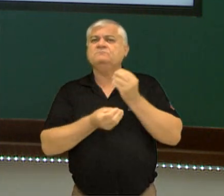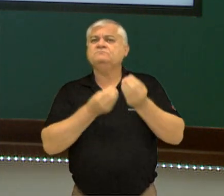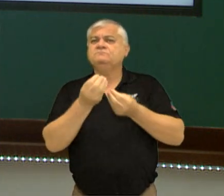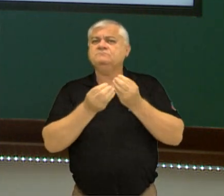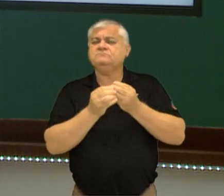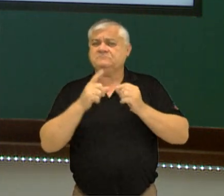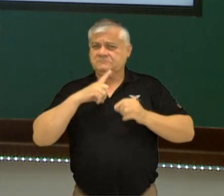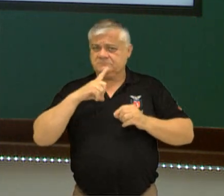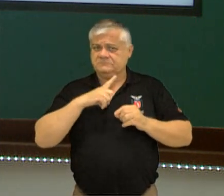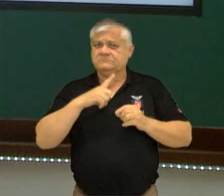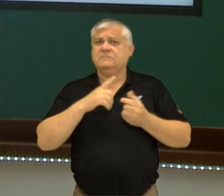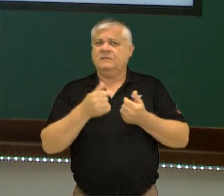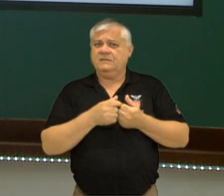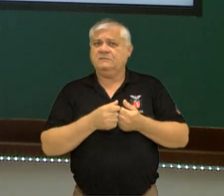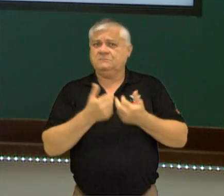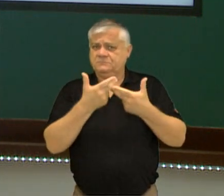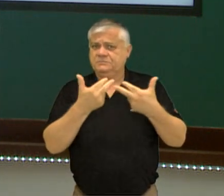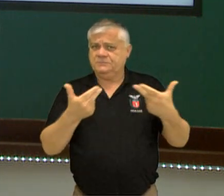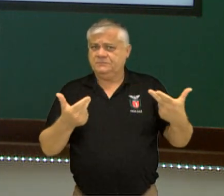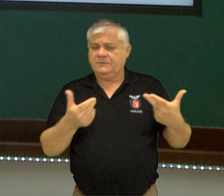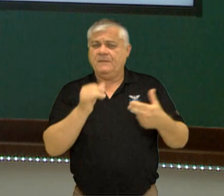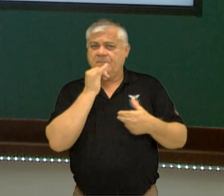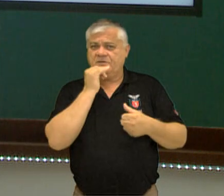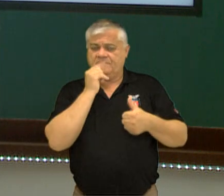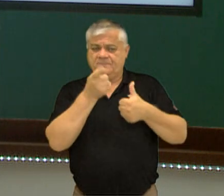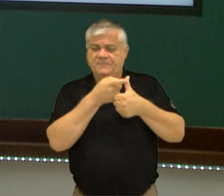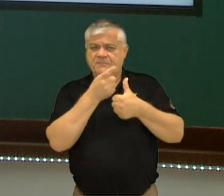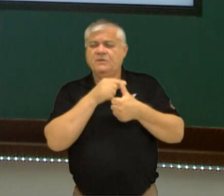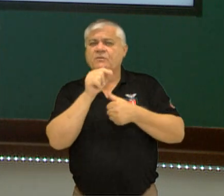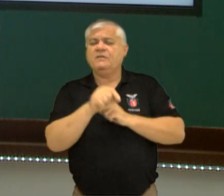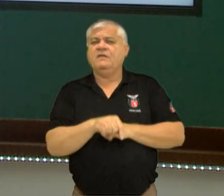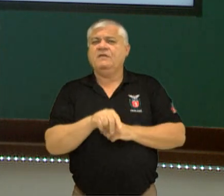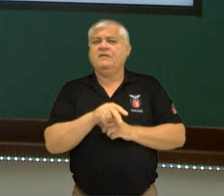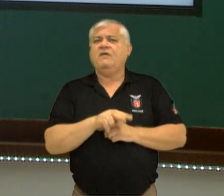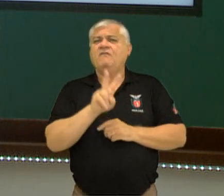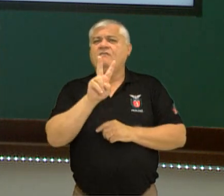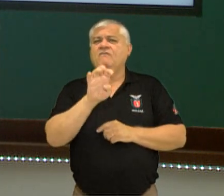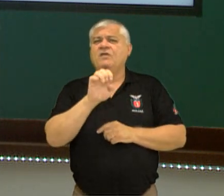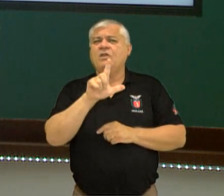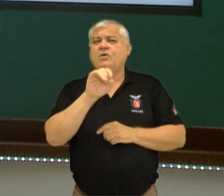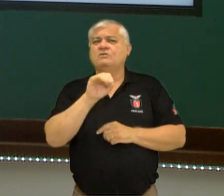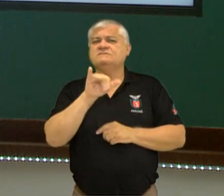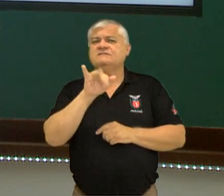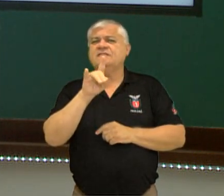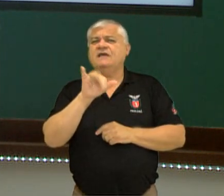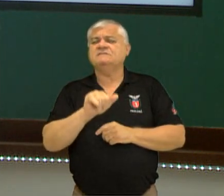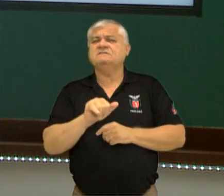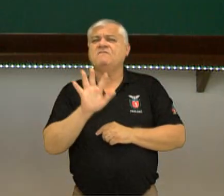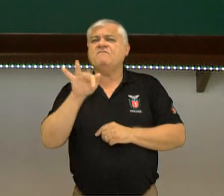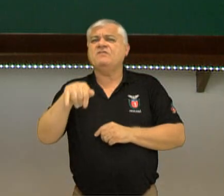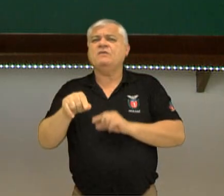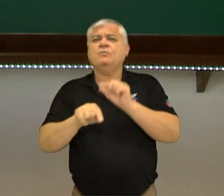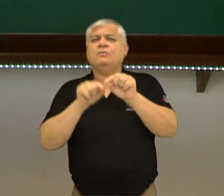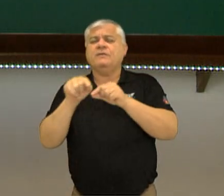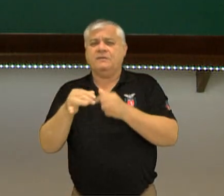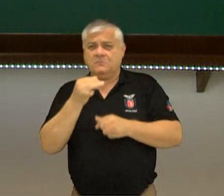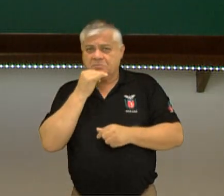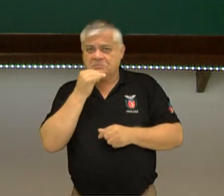né, algumas implicações aqui. Bem, primeiro, vamos falar o que é velocidade afinal, né? Aqui, velocidade, só para vocês poderem